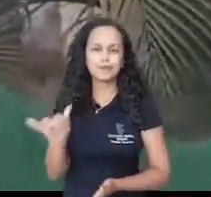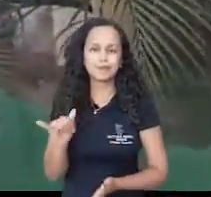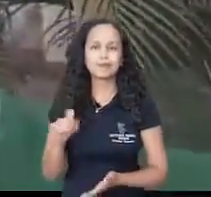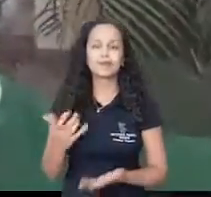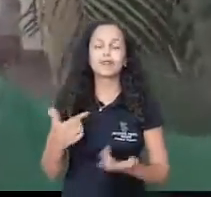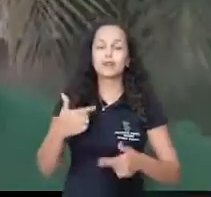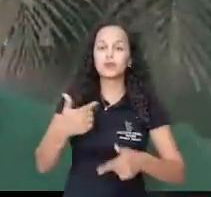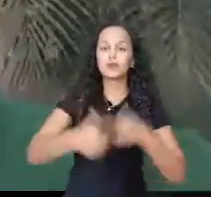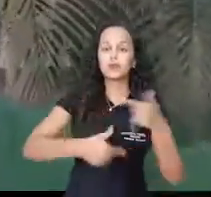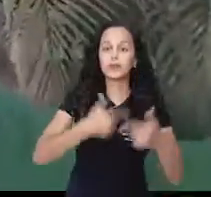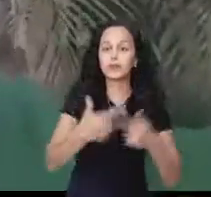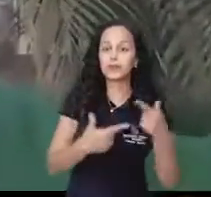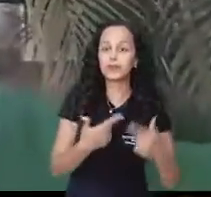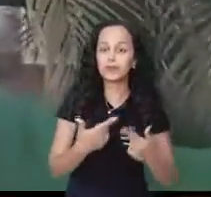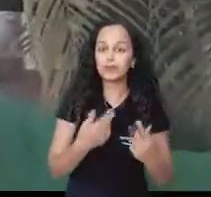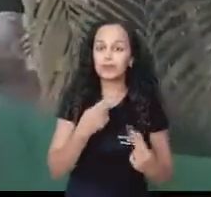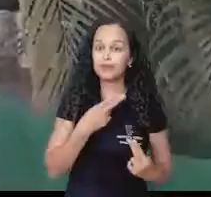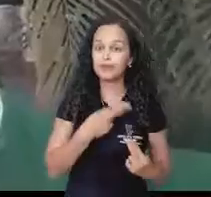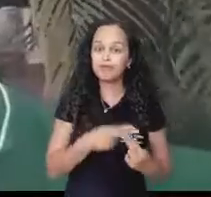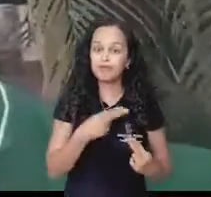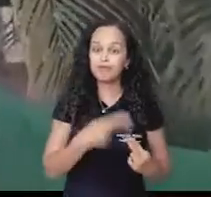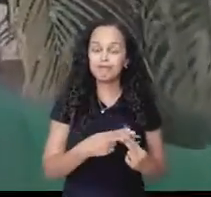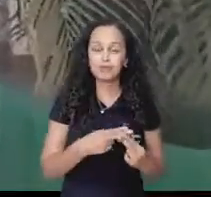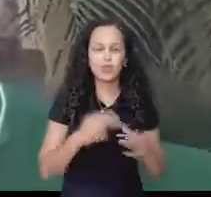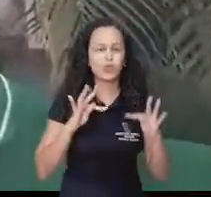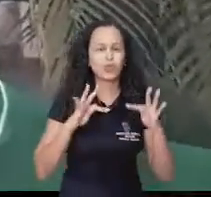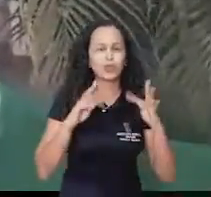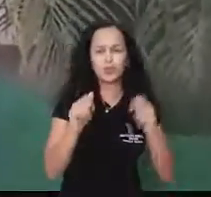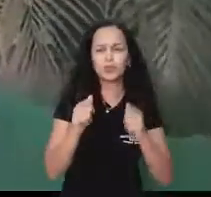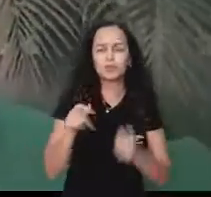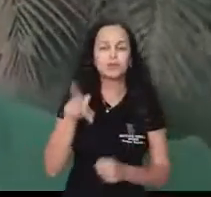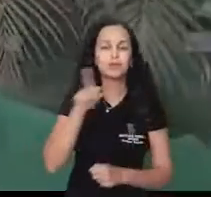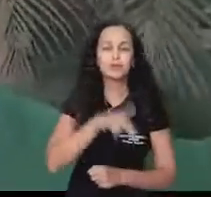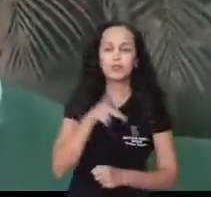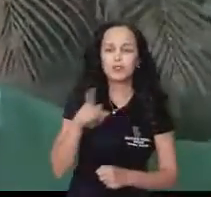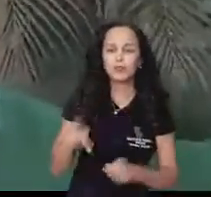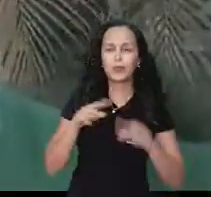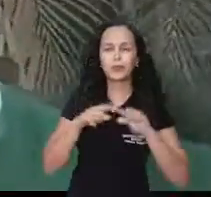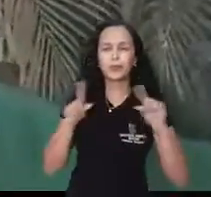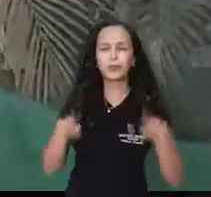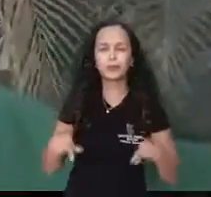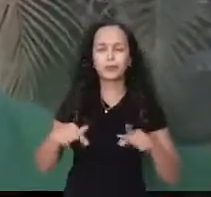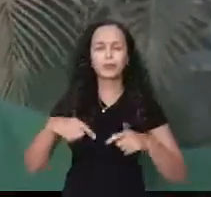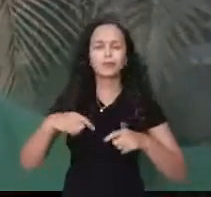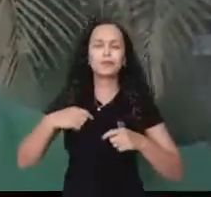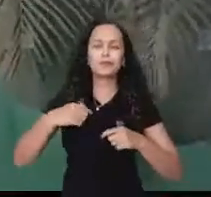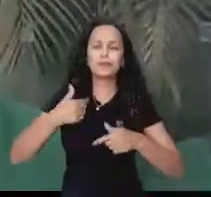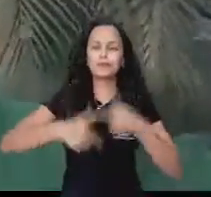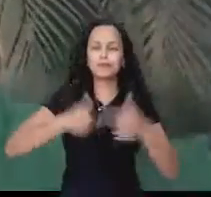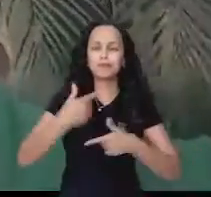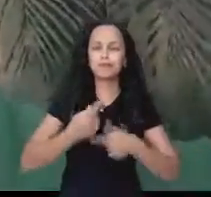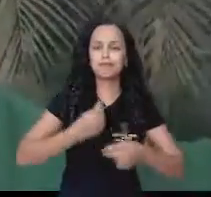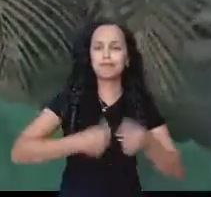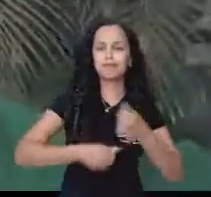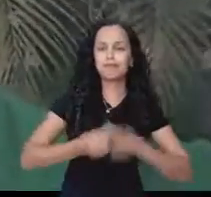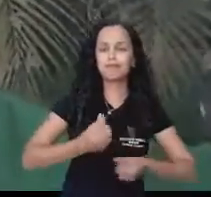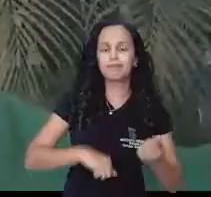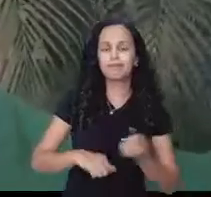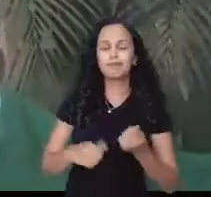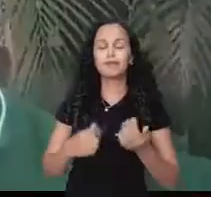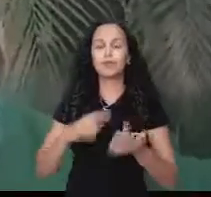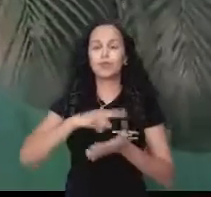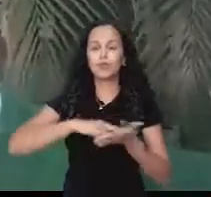sempre foram, e atualmente é, os servidores do Instituto Federal Baiano. Aqui eu incluo todos os professores, os